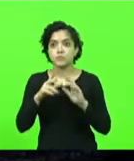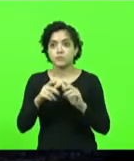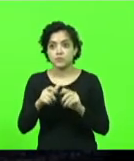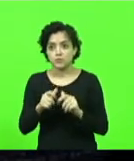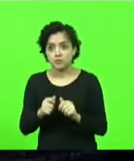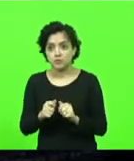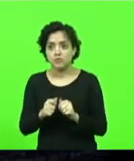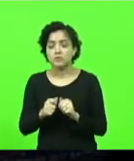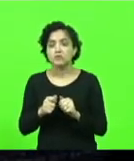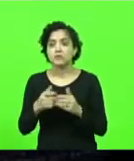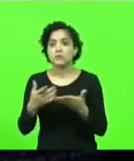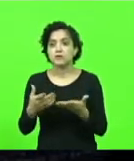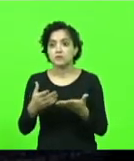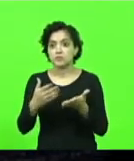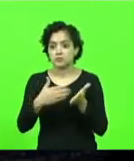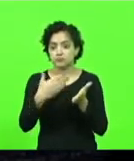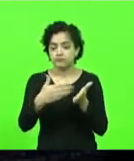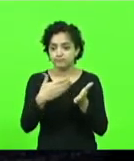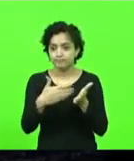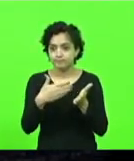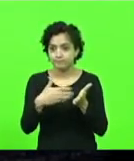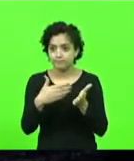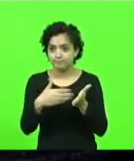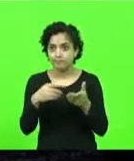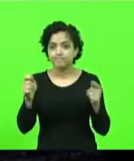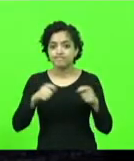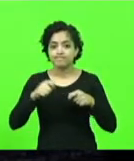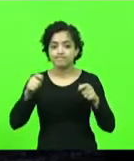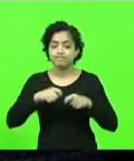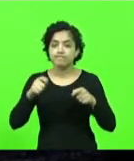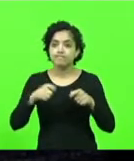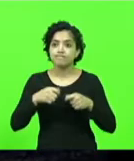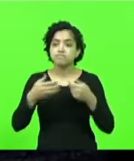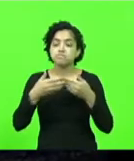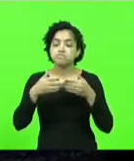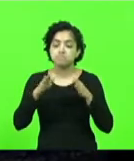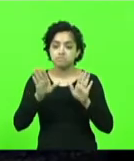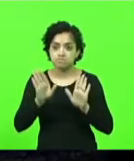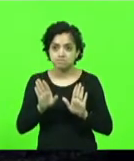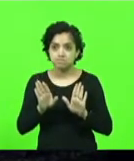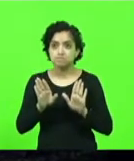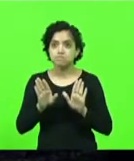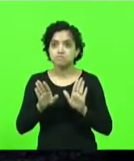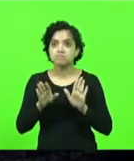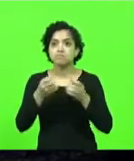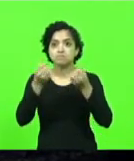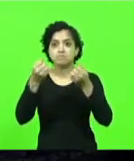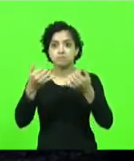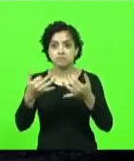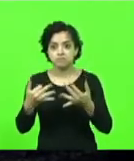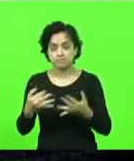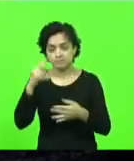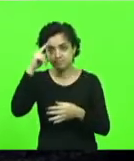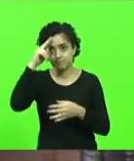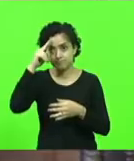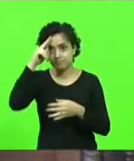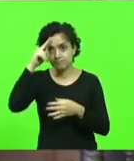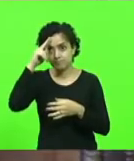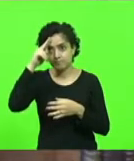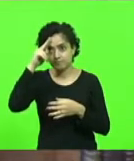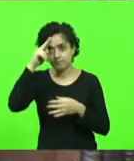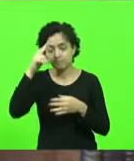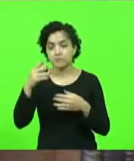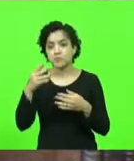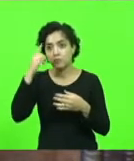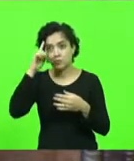livro que permitiram viabilizaram abrindo o seu coração que eu Contasse essas histórias no dia